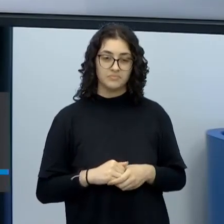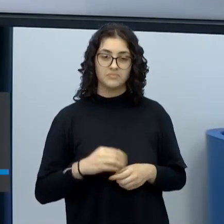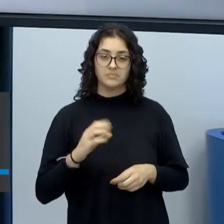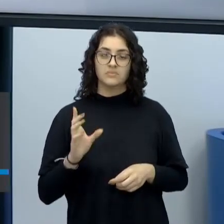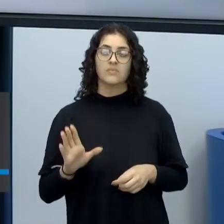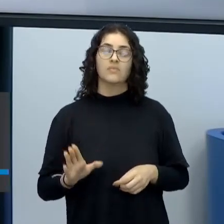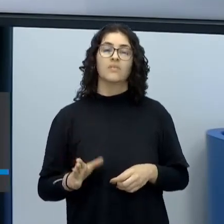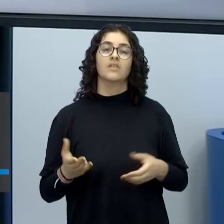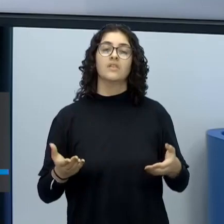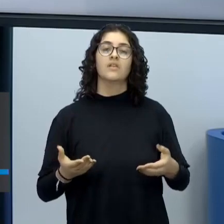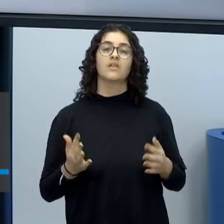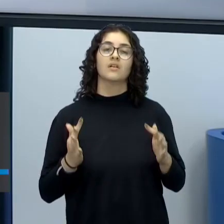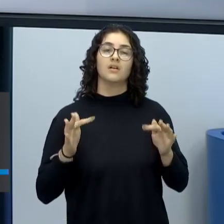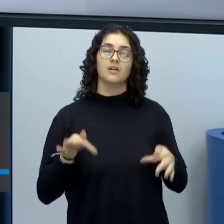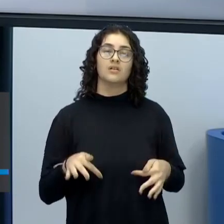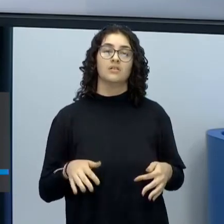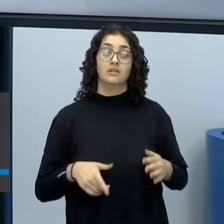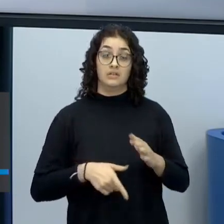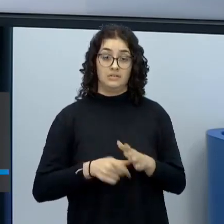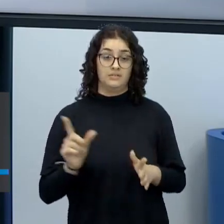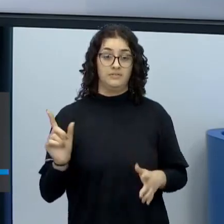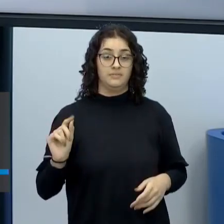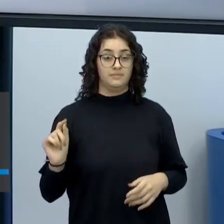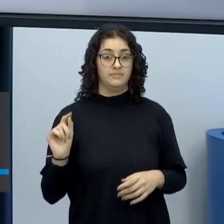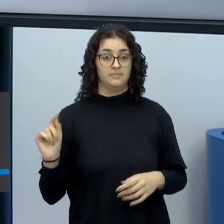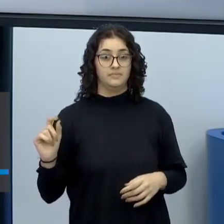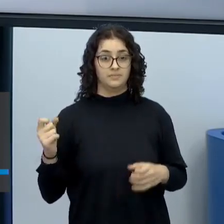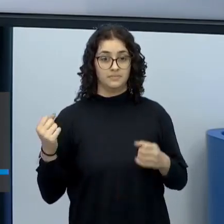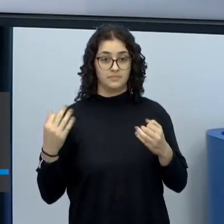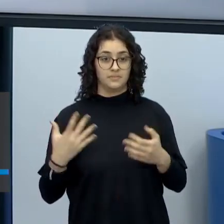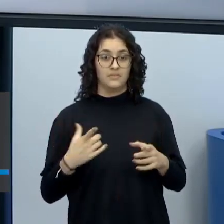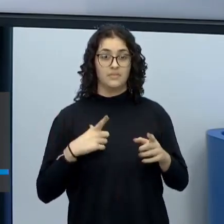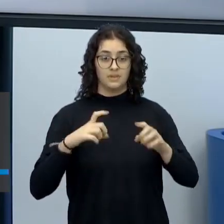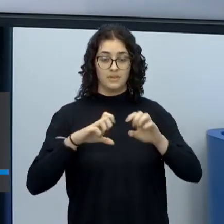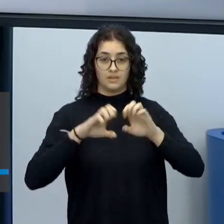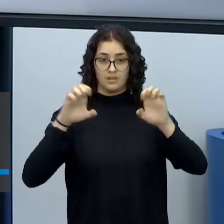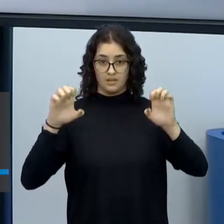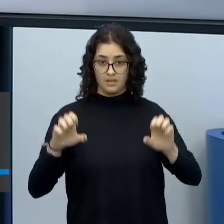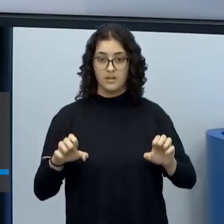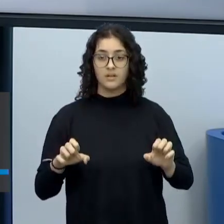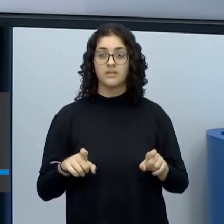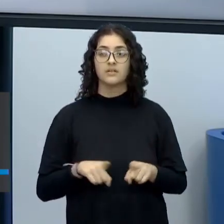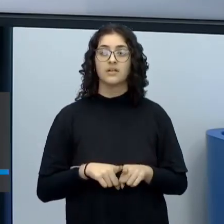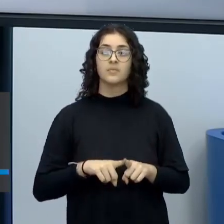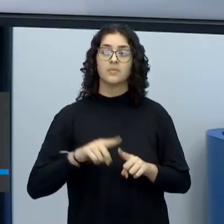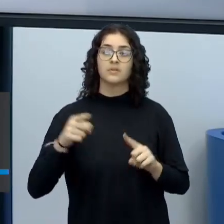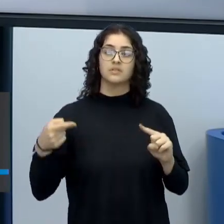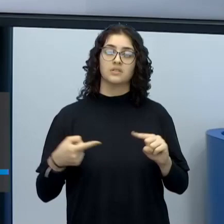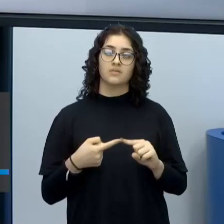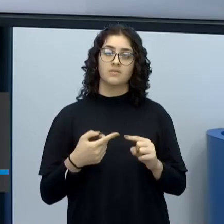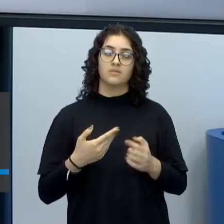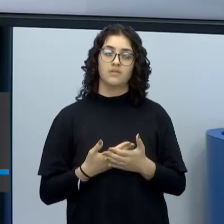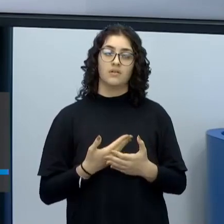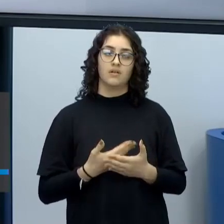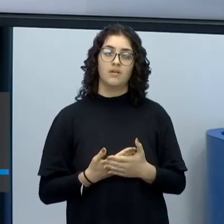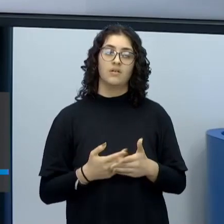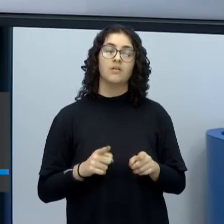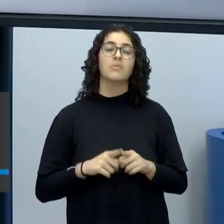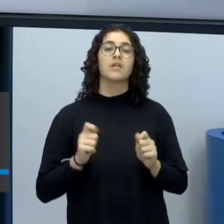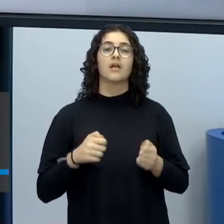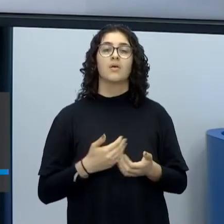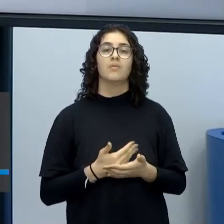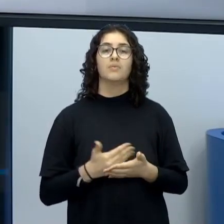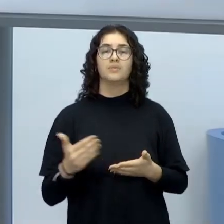Osmar, para fechar antes da gente começar a aula mesmo, Sim. a gente fala aqui dos eixos estruturantes, né, do objetivo da aula, e aí a gente pode